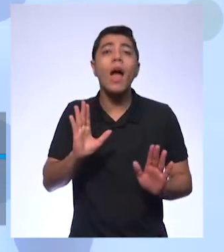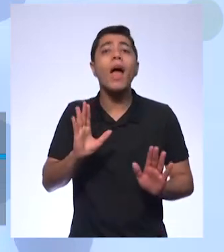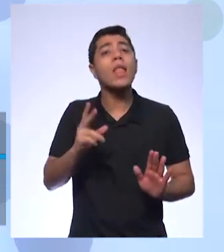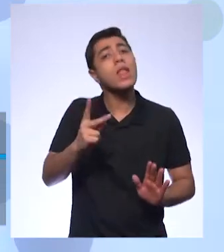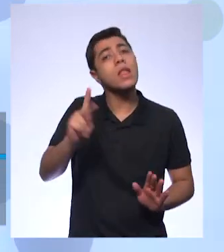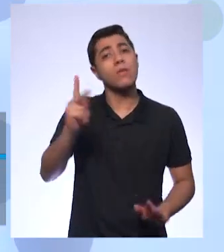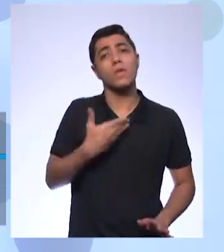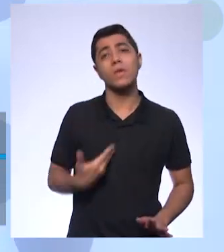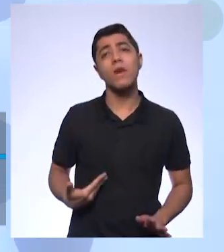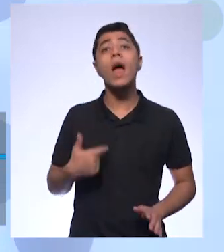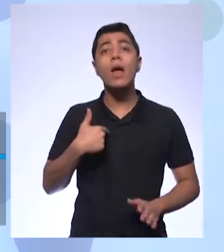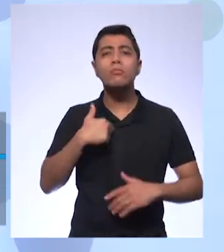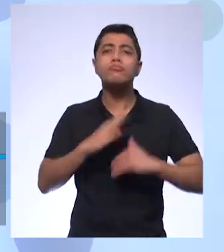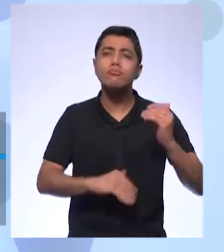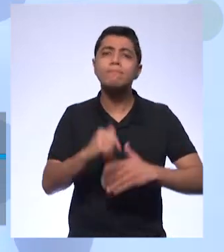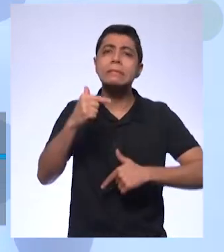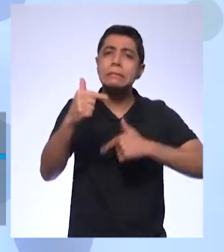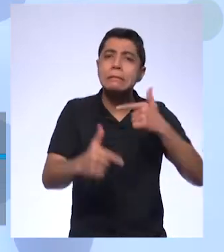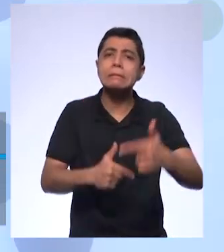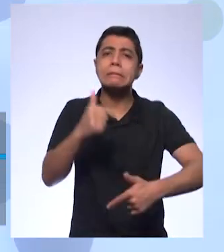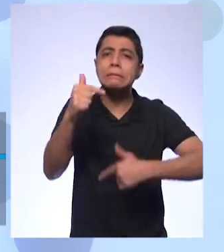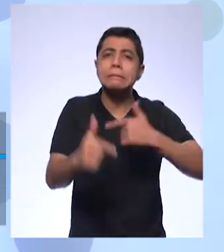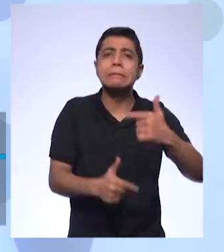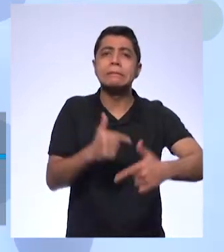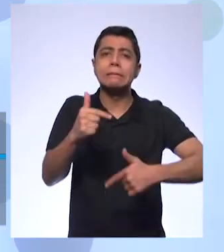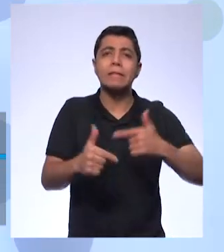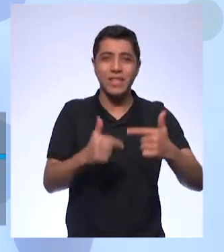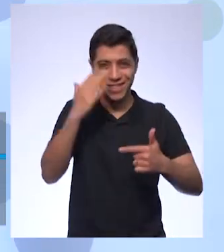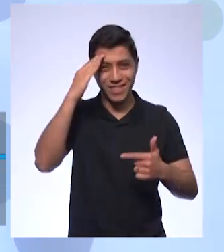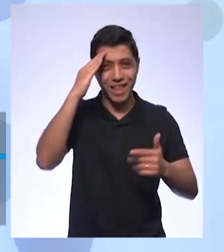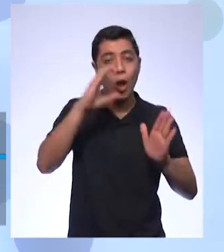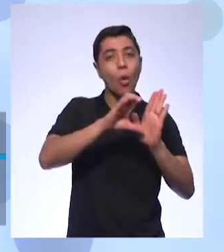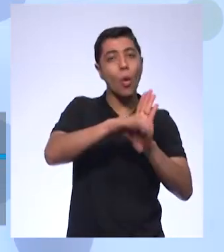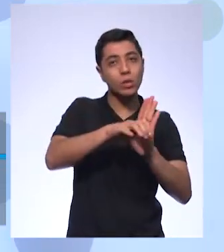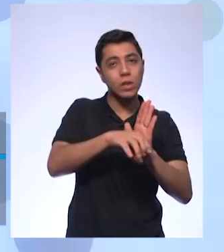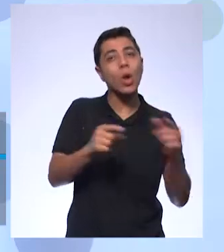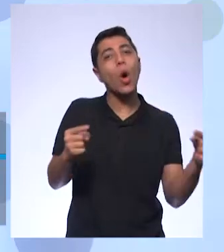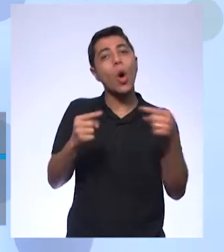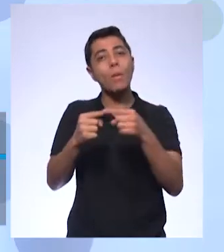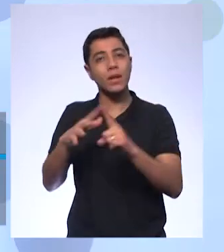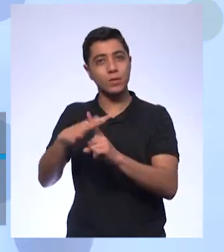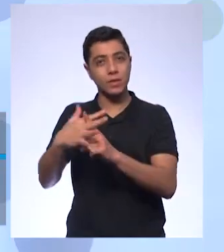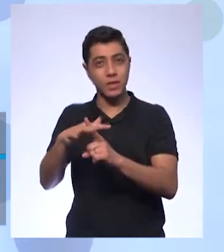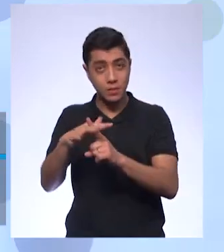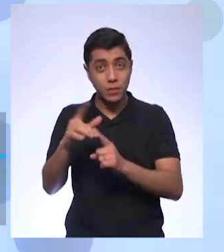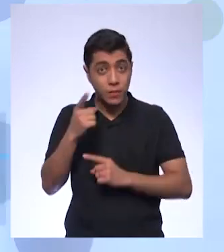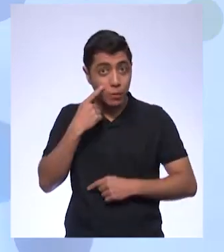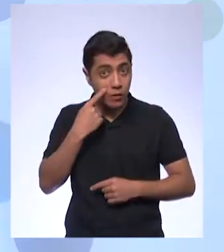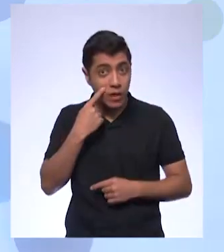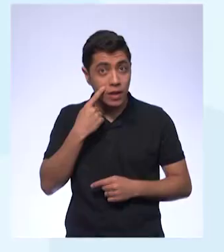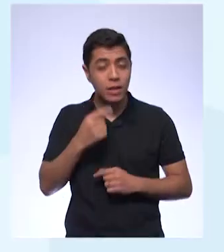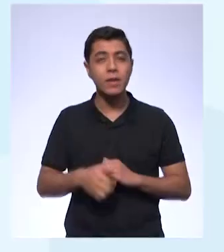um outro quesito, né? Um outro conceito ligado ao socialismo. Vamos dar uma olhadinha?